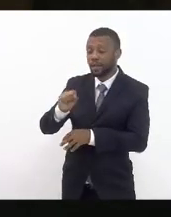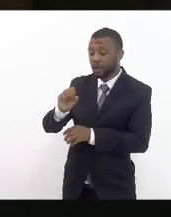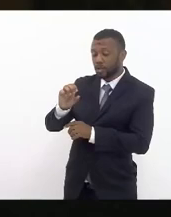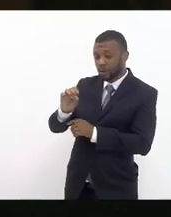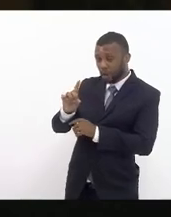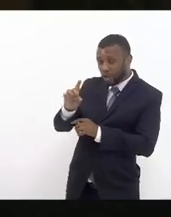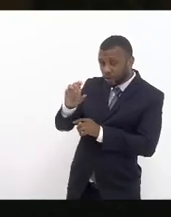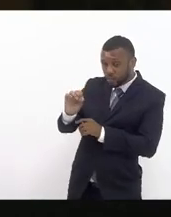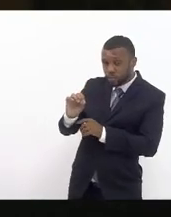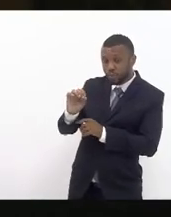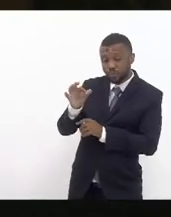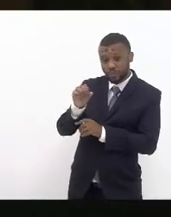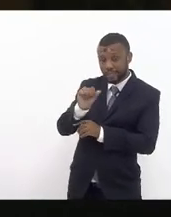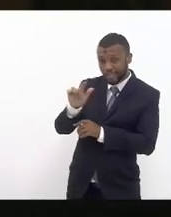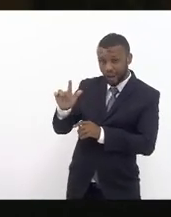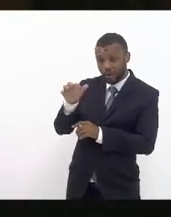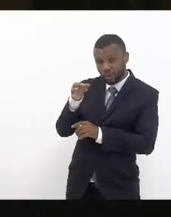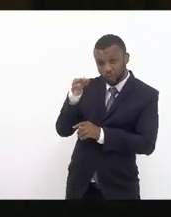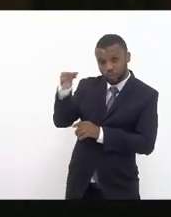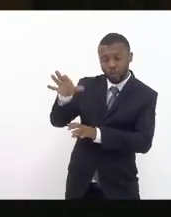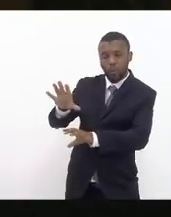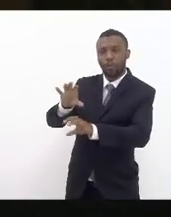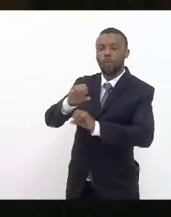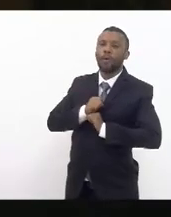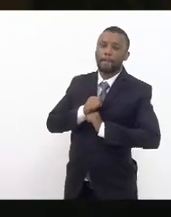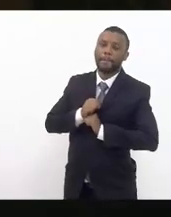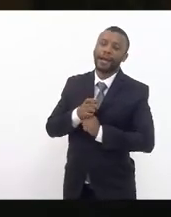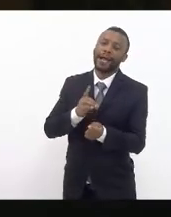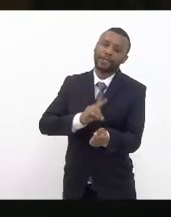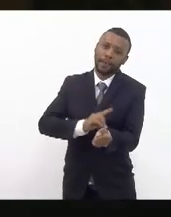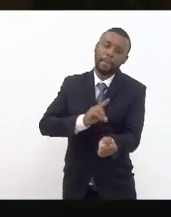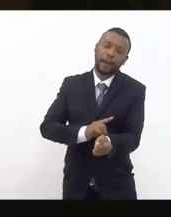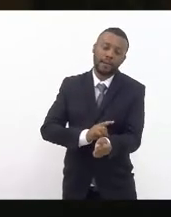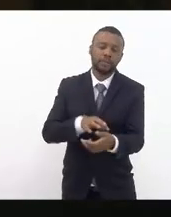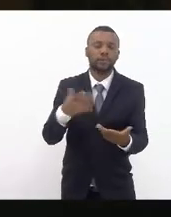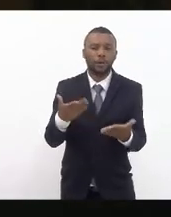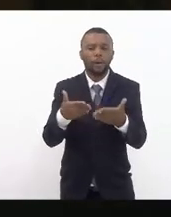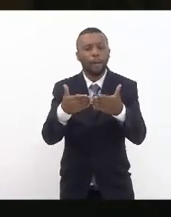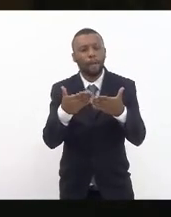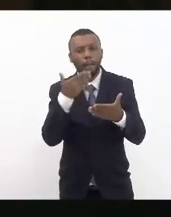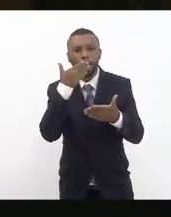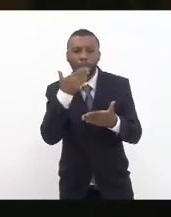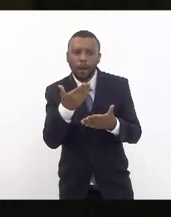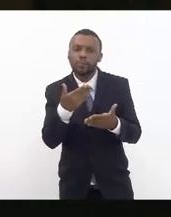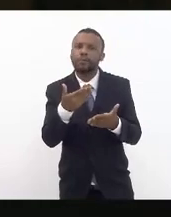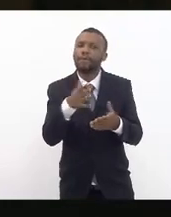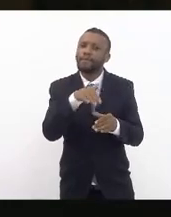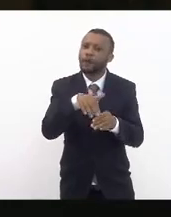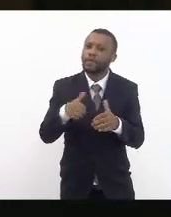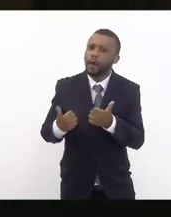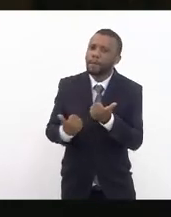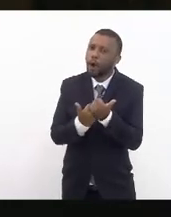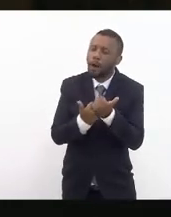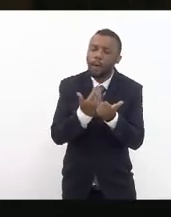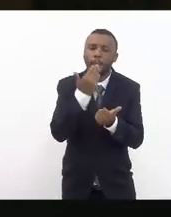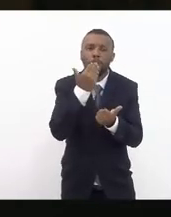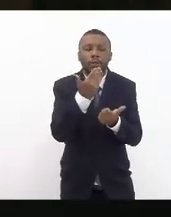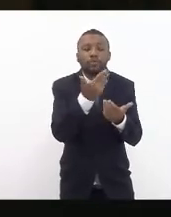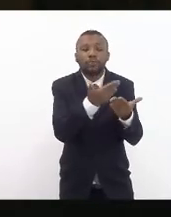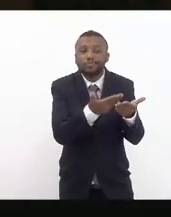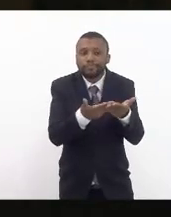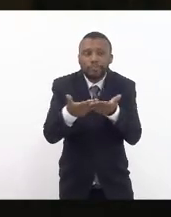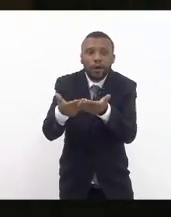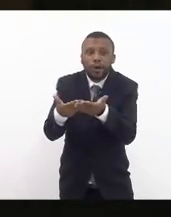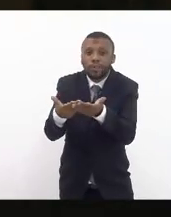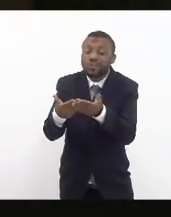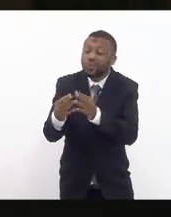que depois, no futuro, vai dar diabetes infantil nas nossas crianças. Então, voto favorável aí e peço encaminhamento de todos os deputados aqui da casa, de A a